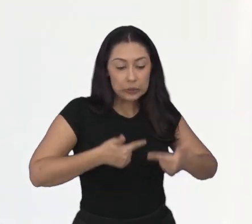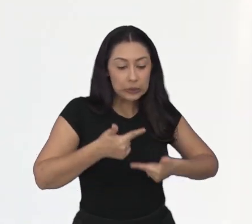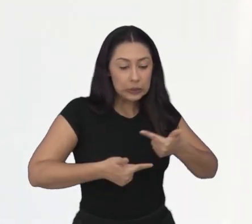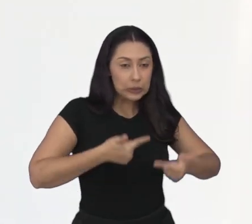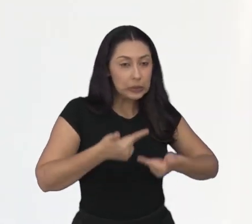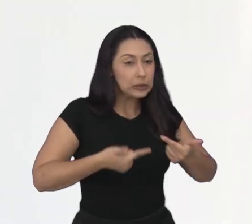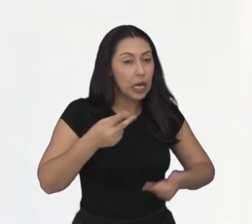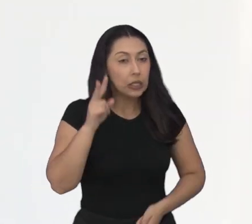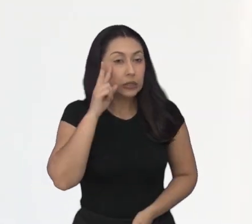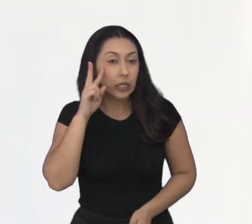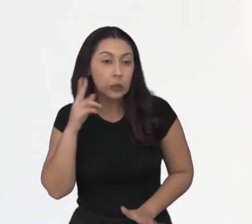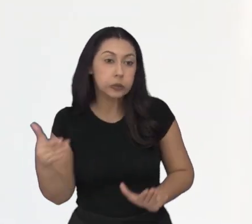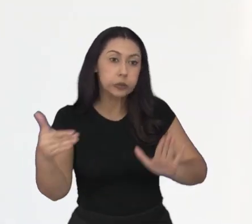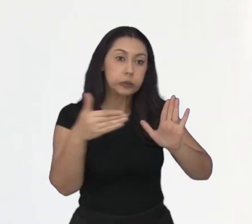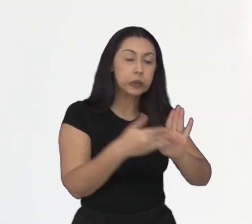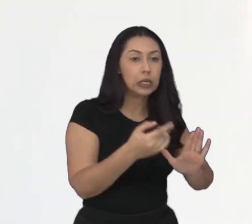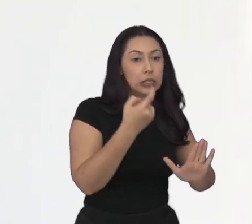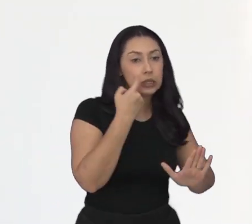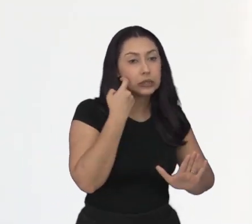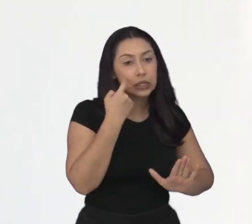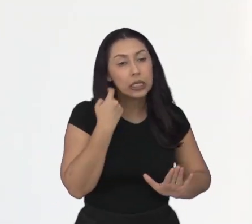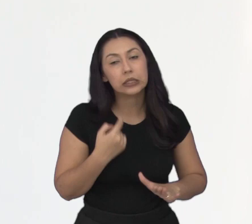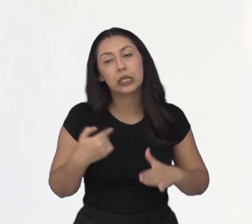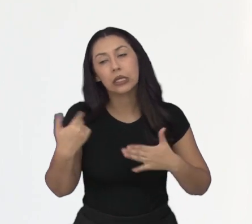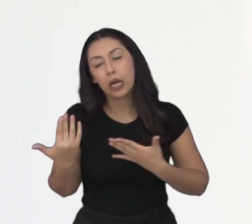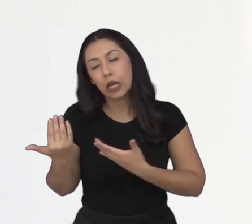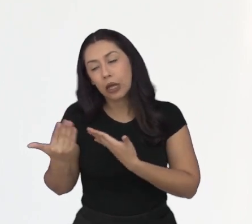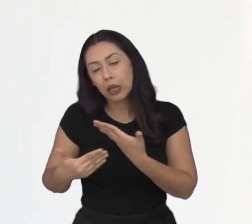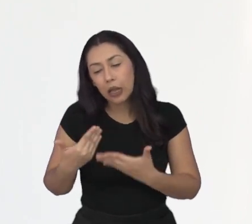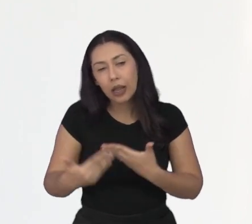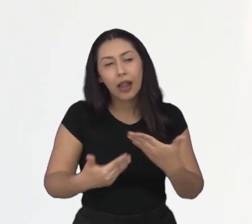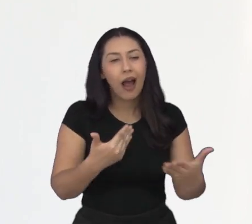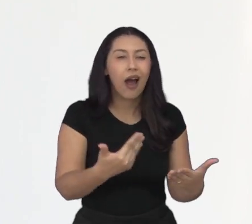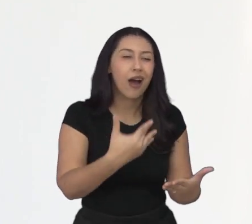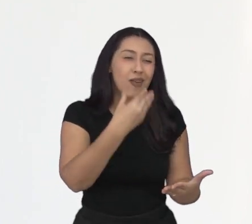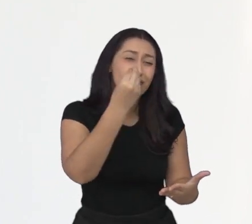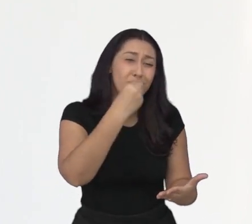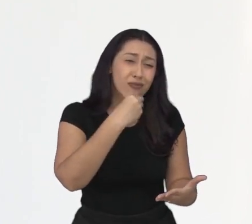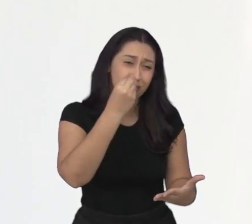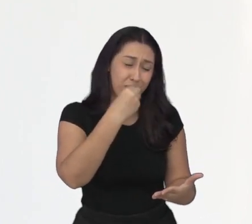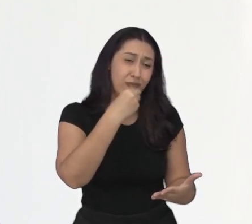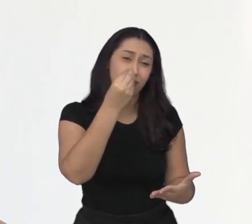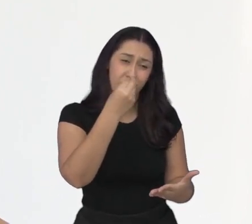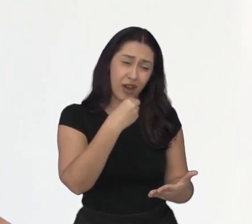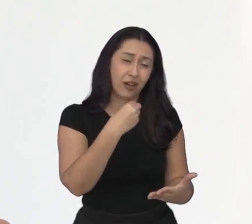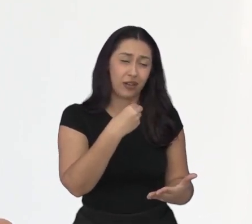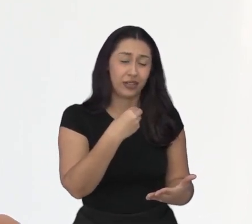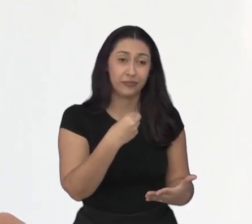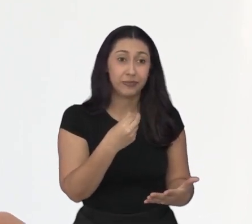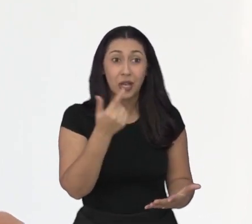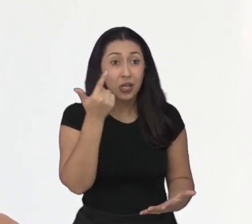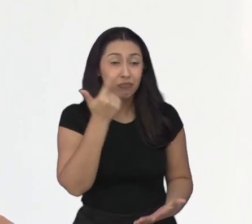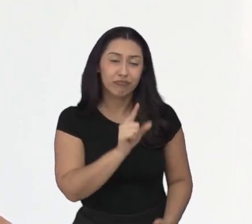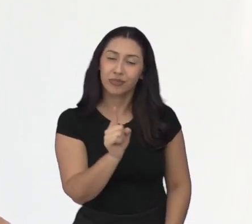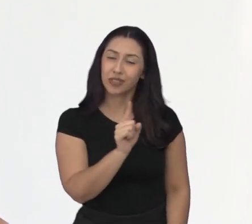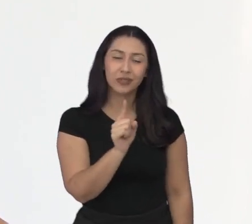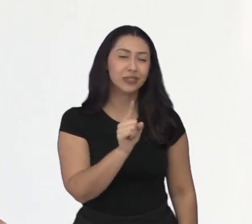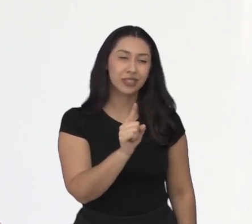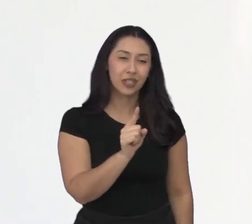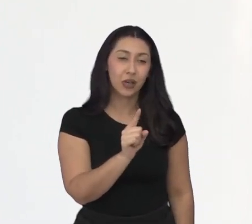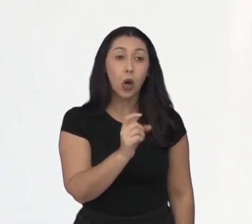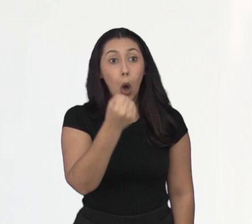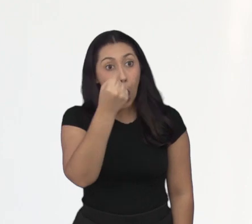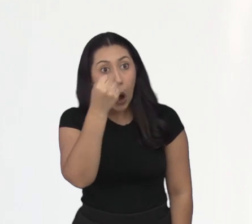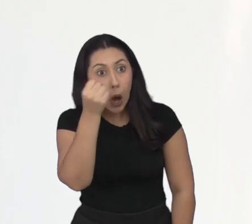segunda a sexta, e nisso, né, com o tempo, assim, ela foi ficando muito debilitada. E ela não conseguiu, ela